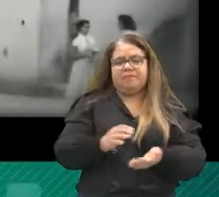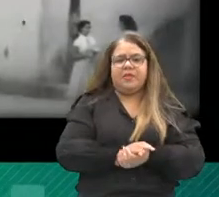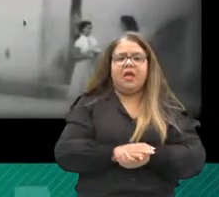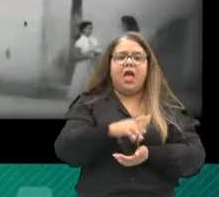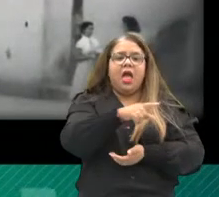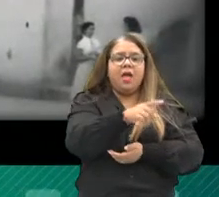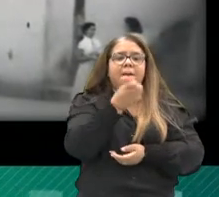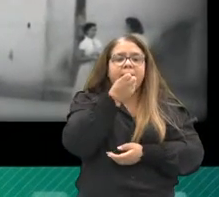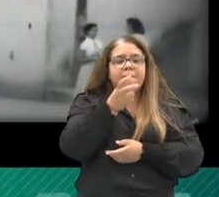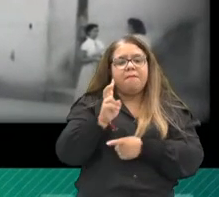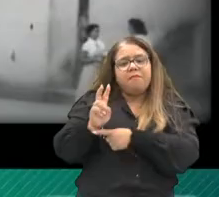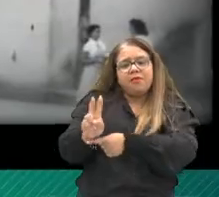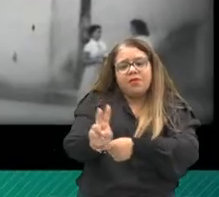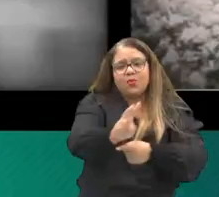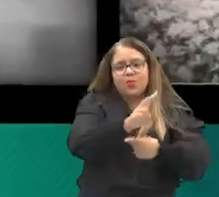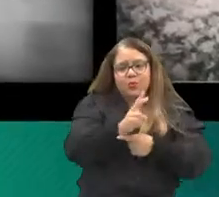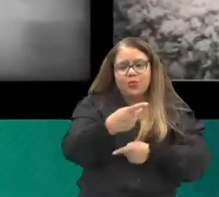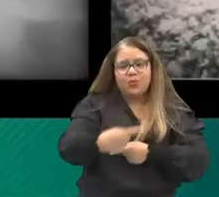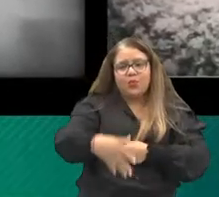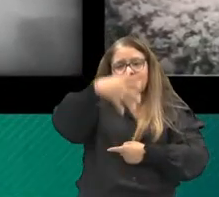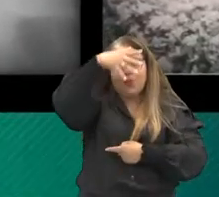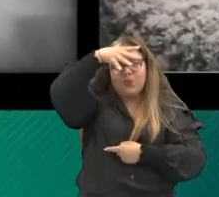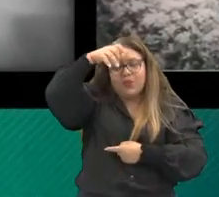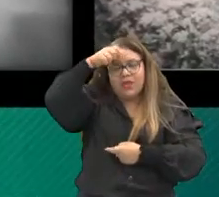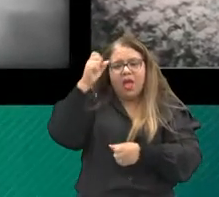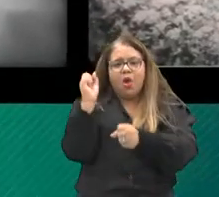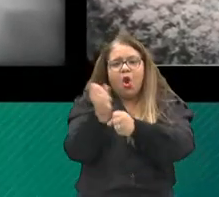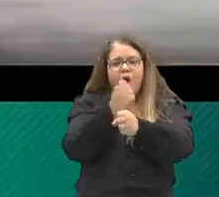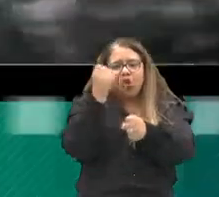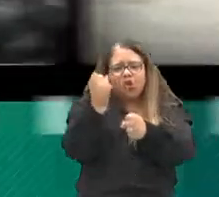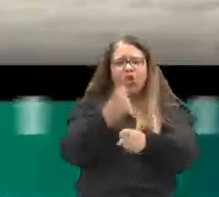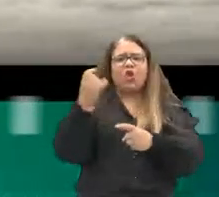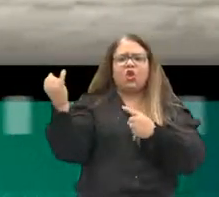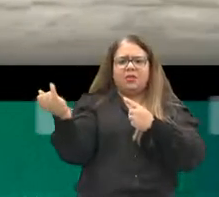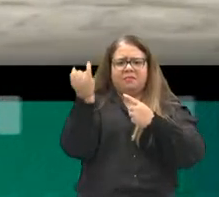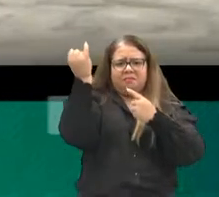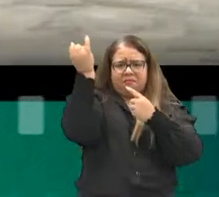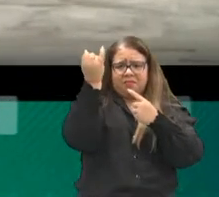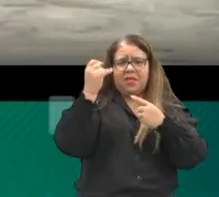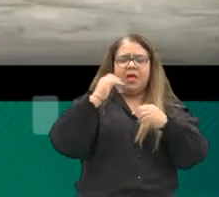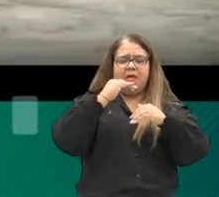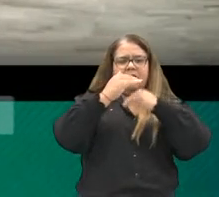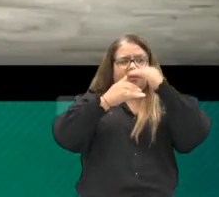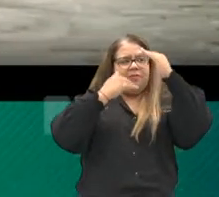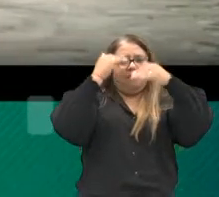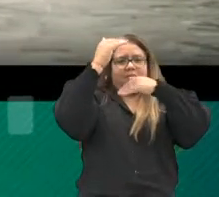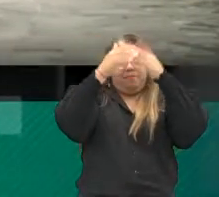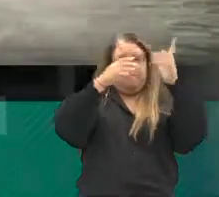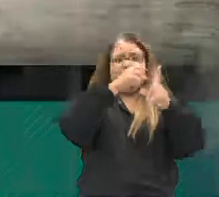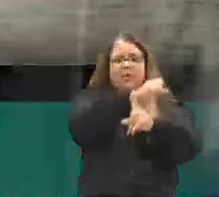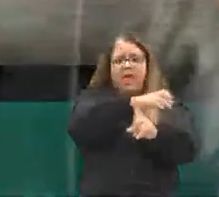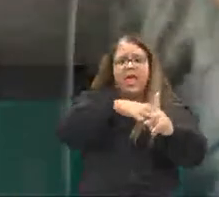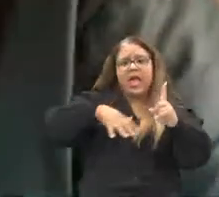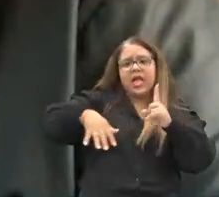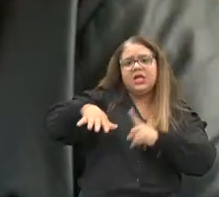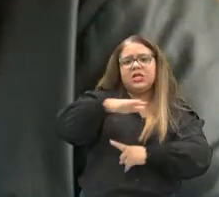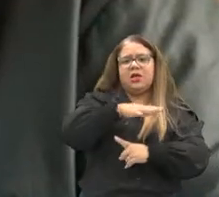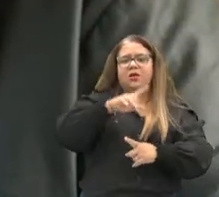capital mato-grossense com obras essenciais ao progresso da região. Cine